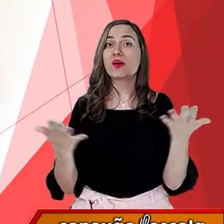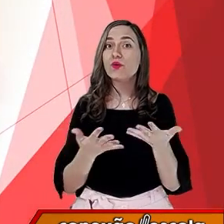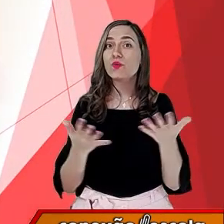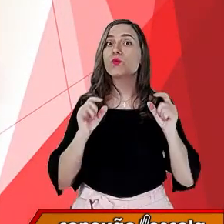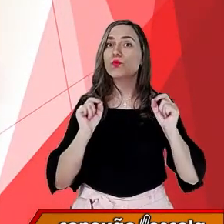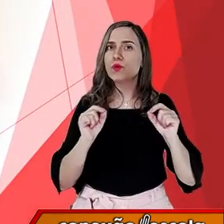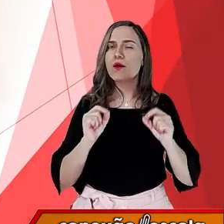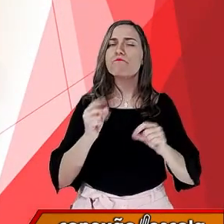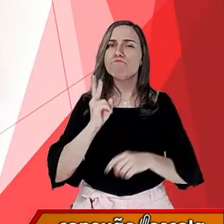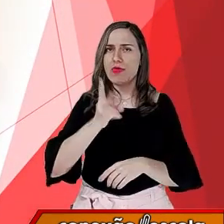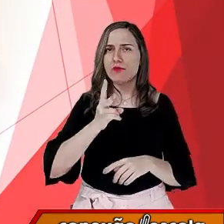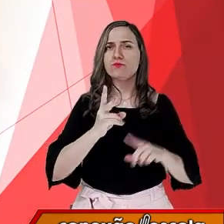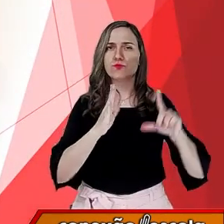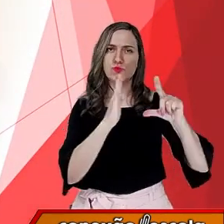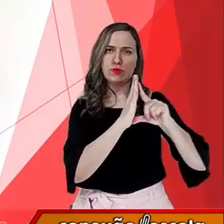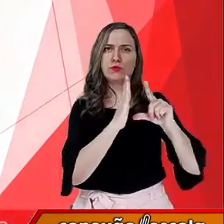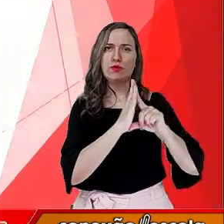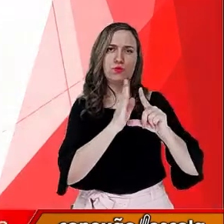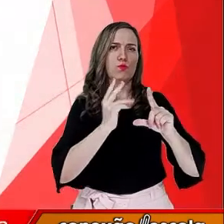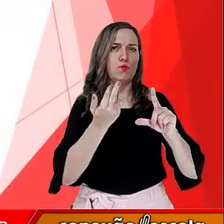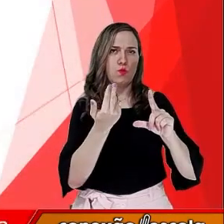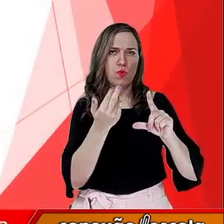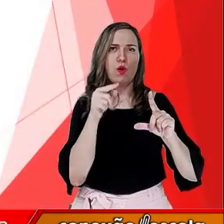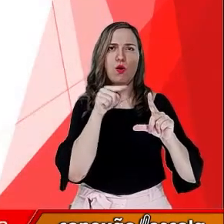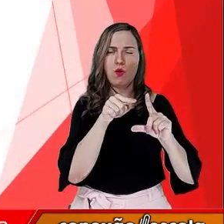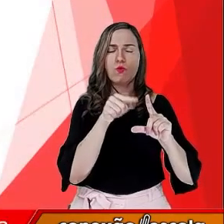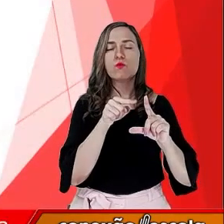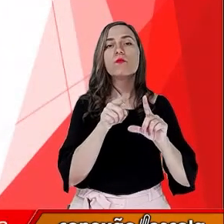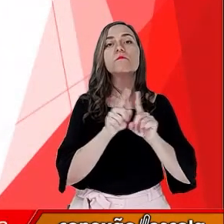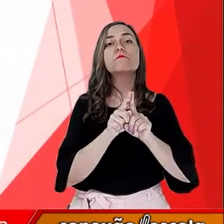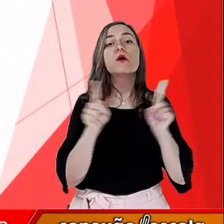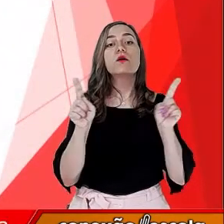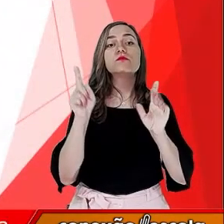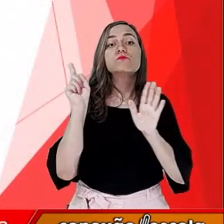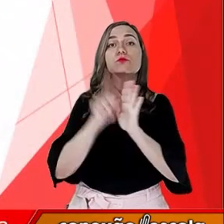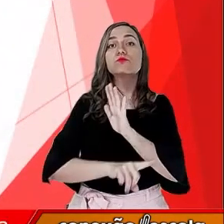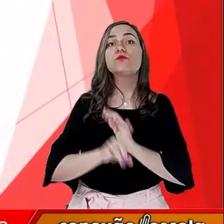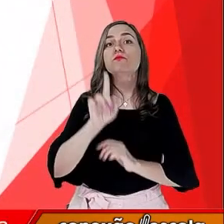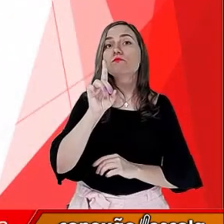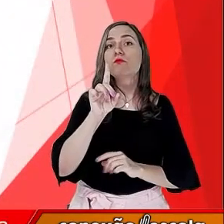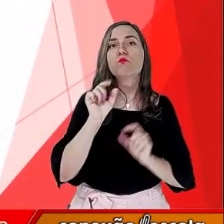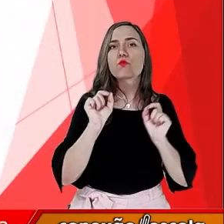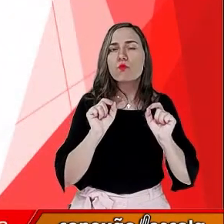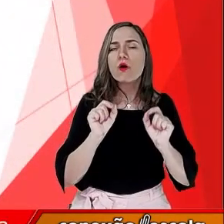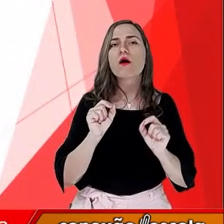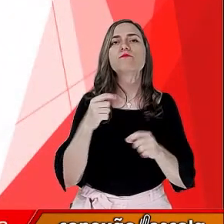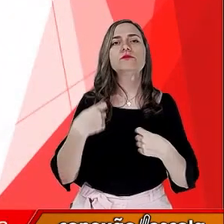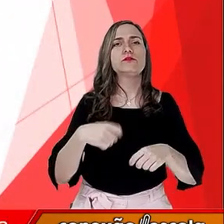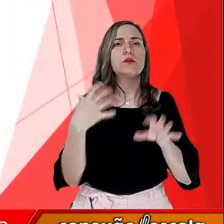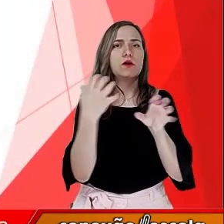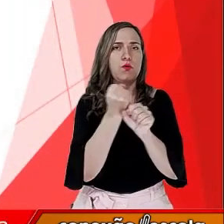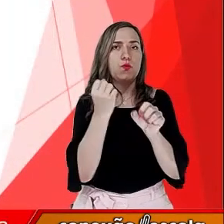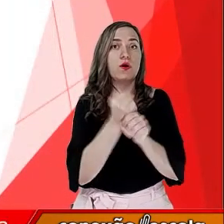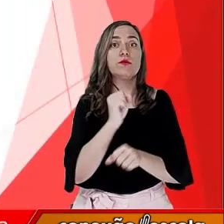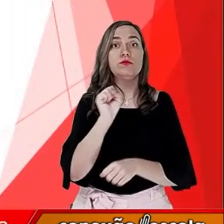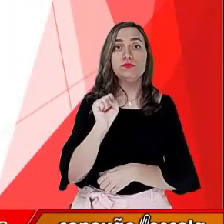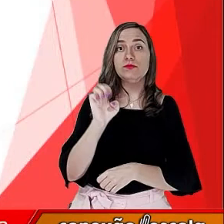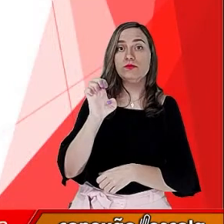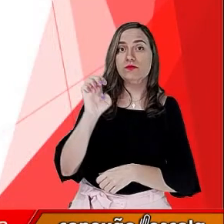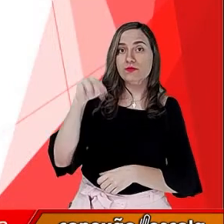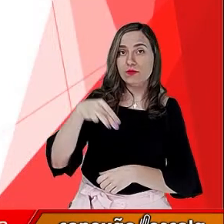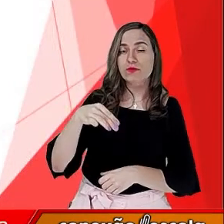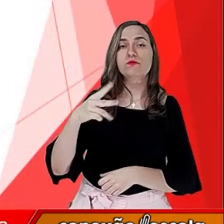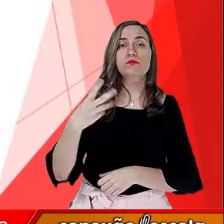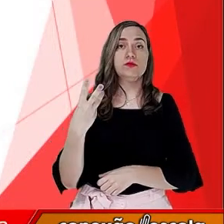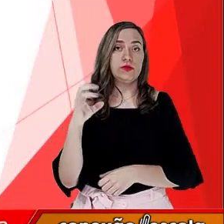Agora, nós temos o mesmo triângulo e nós desejamos no item D calcular o seno e o cosseno, o